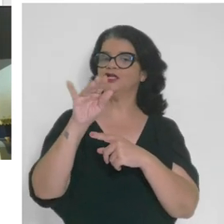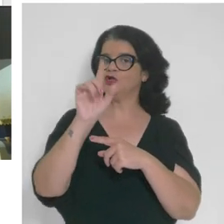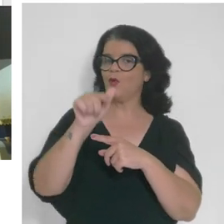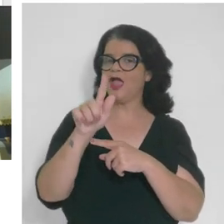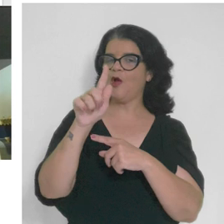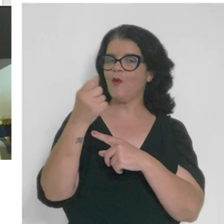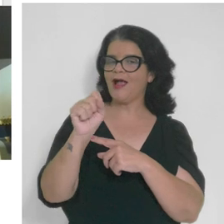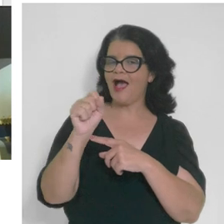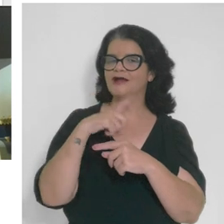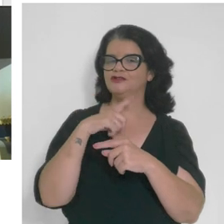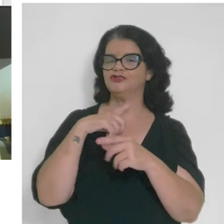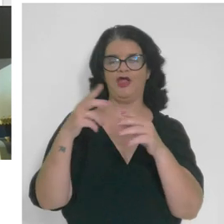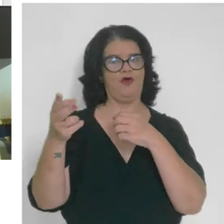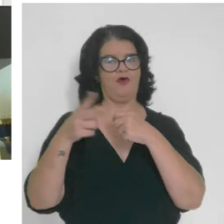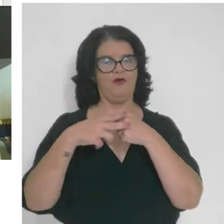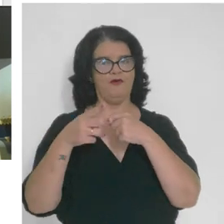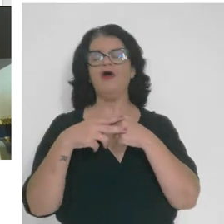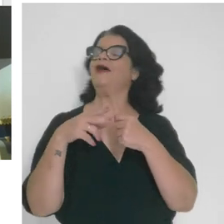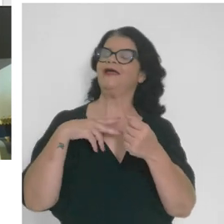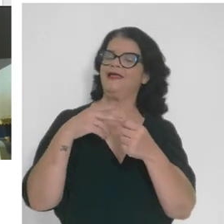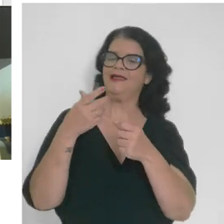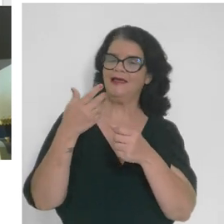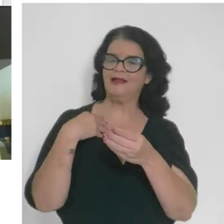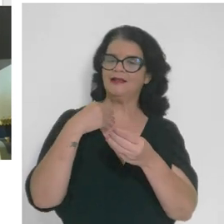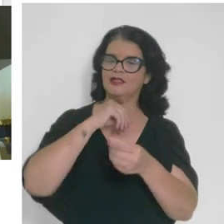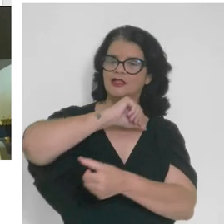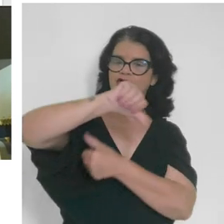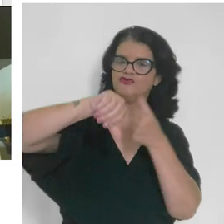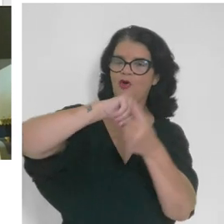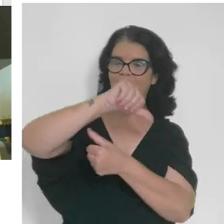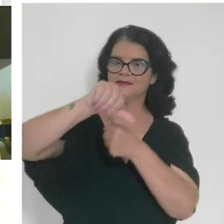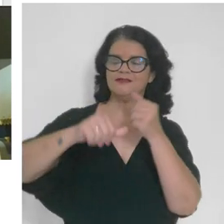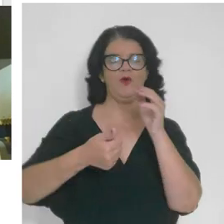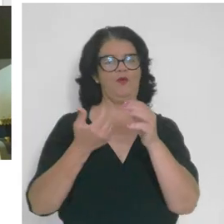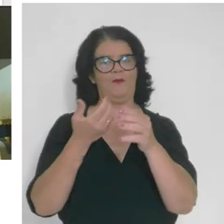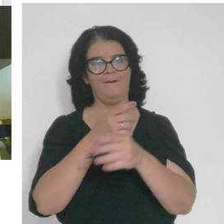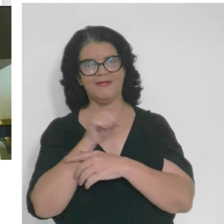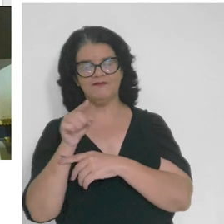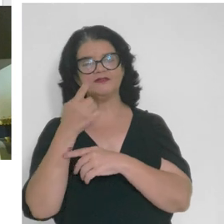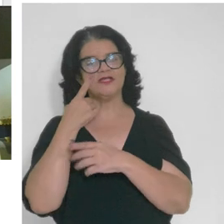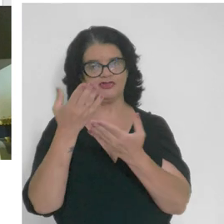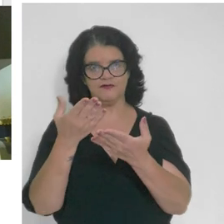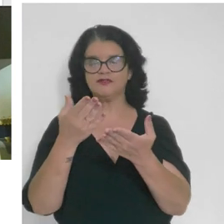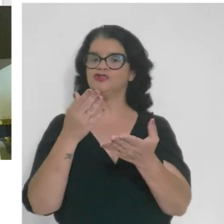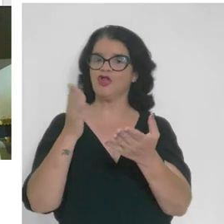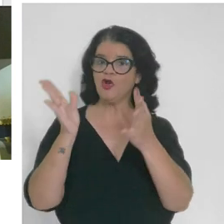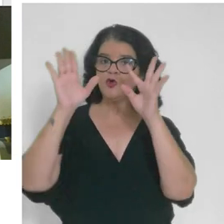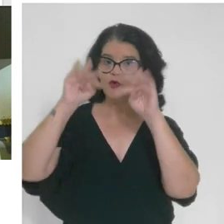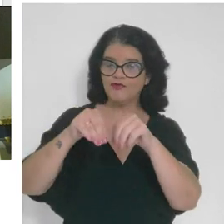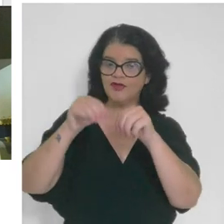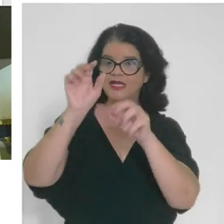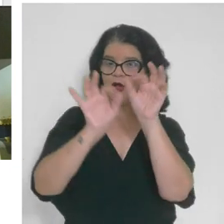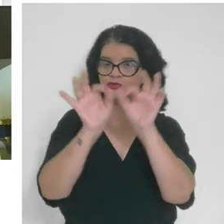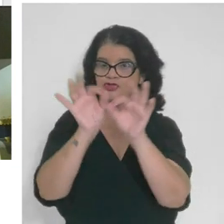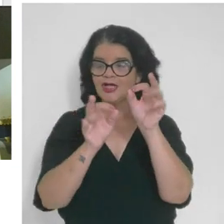ele impede aí que o ferro ele passe por uma transformação desse primeiro citocromo C, que vocês estão vendo aqui no final do esquema.